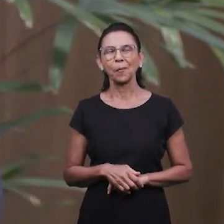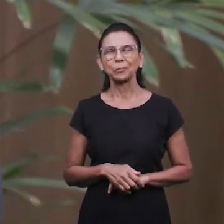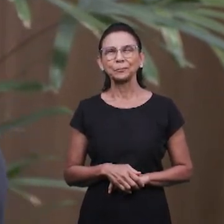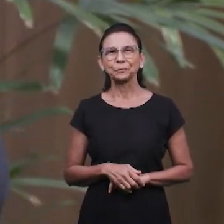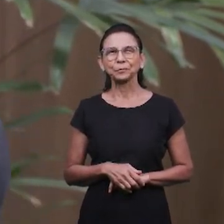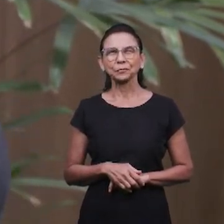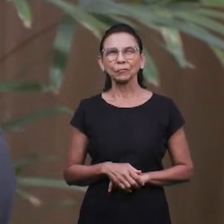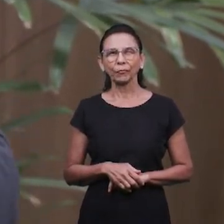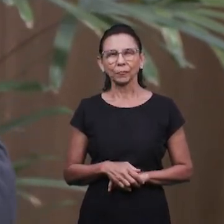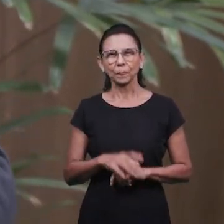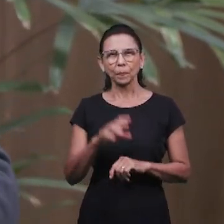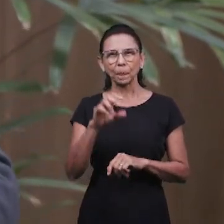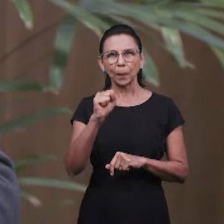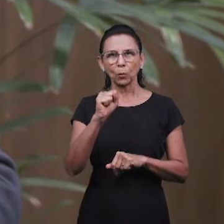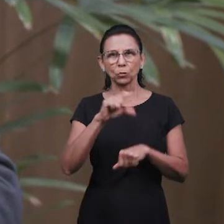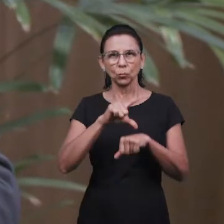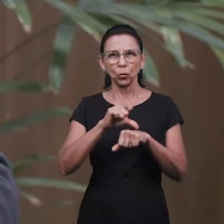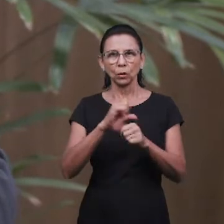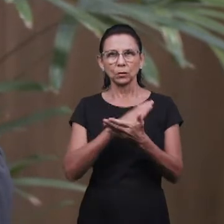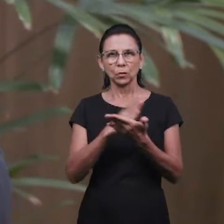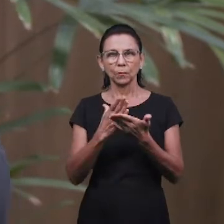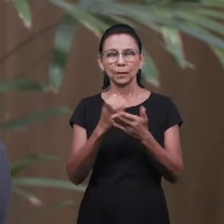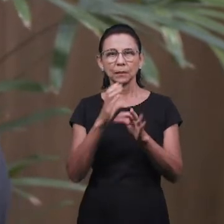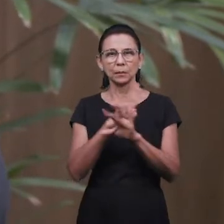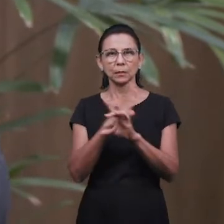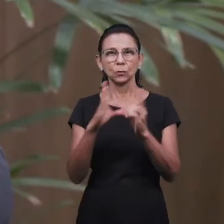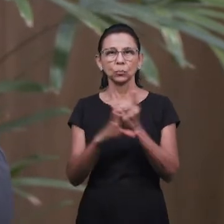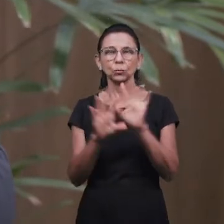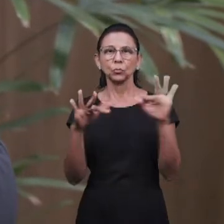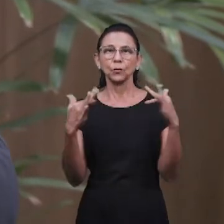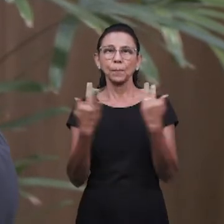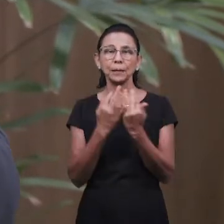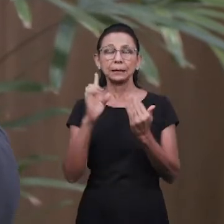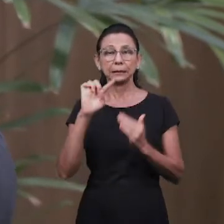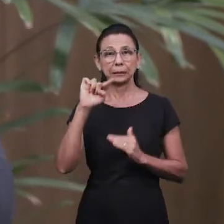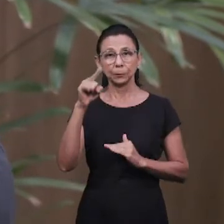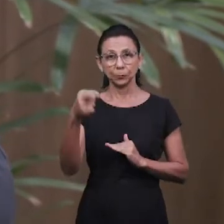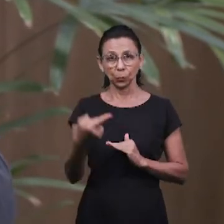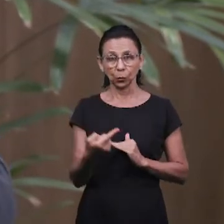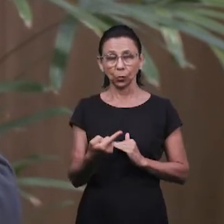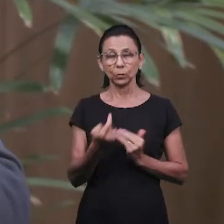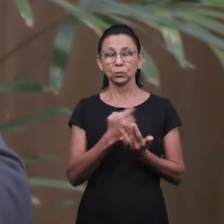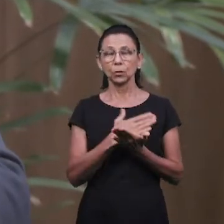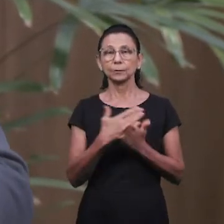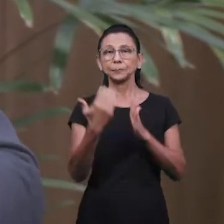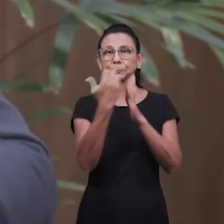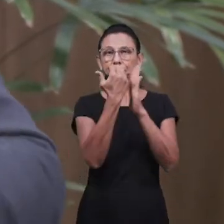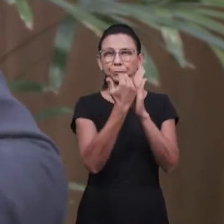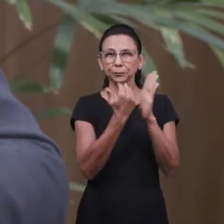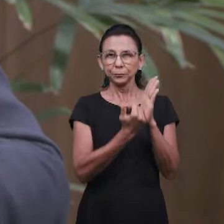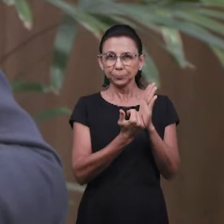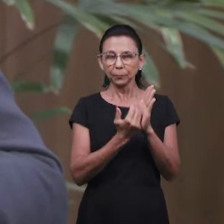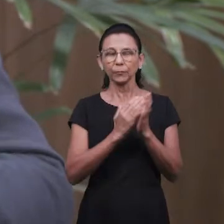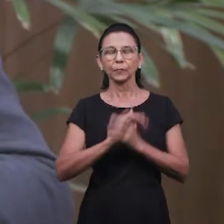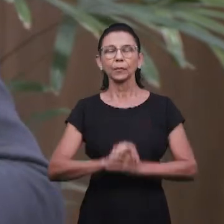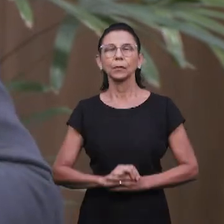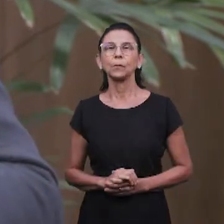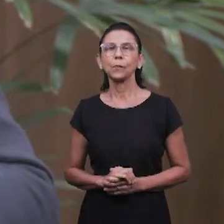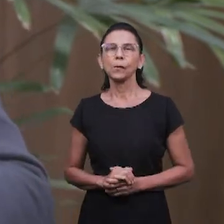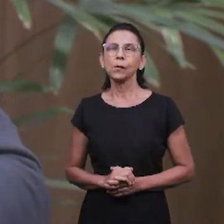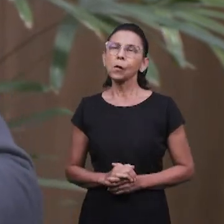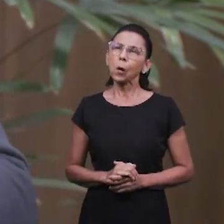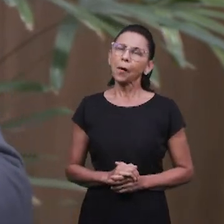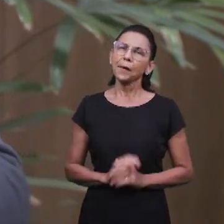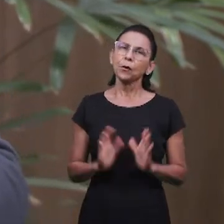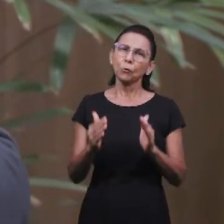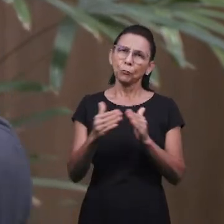horas. Nós entramos com esse programa que é voltado para a família, é dirigido para a família, onde nós tratamos de diversos assuntos